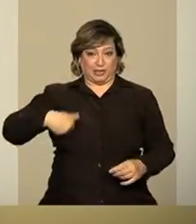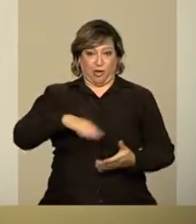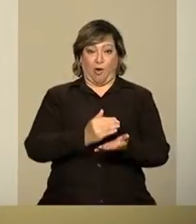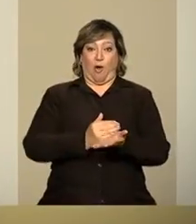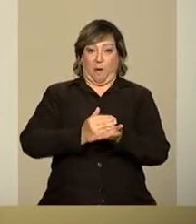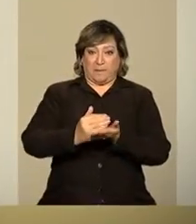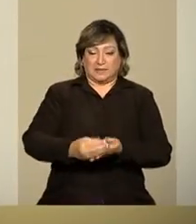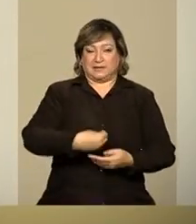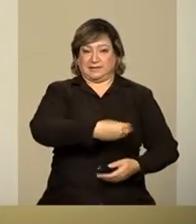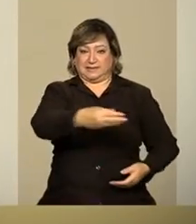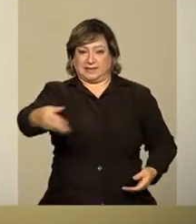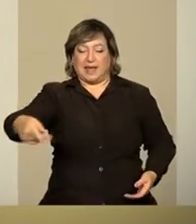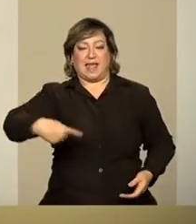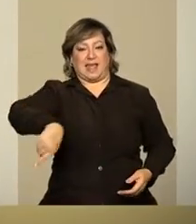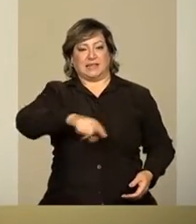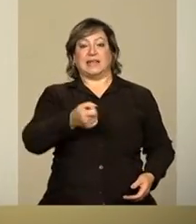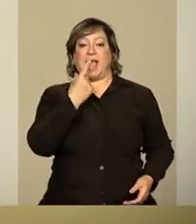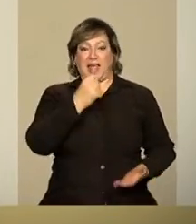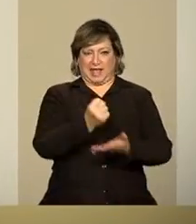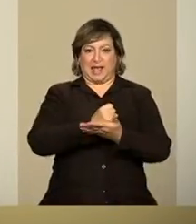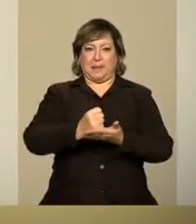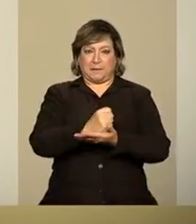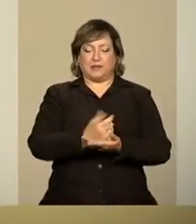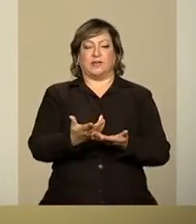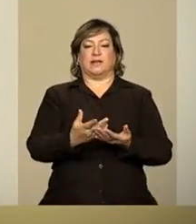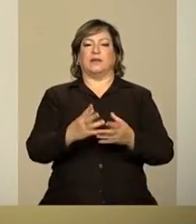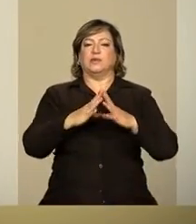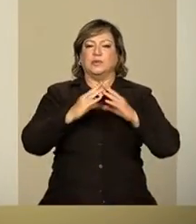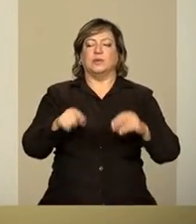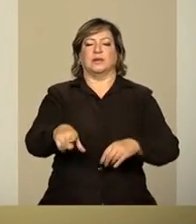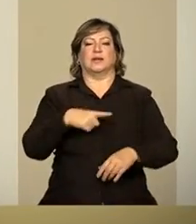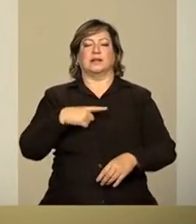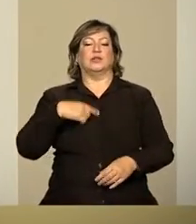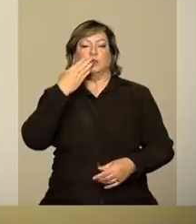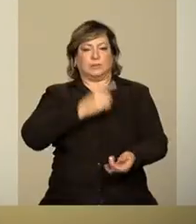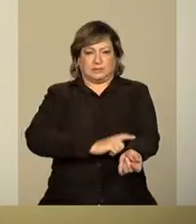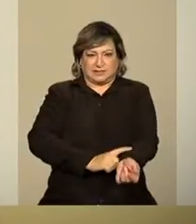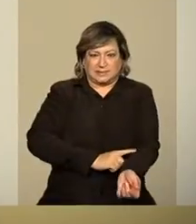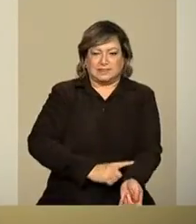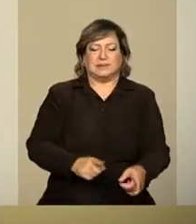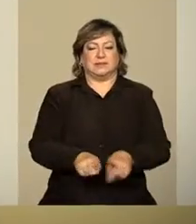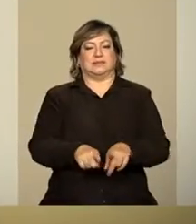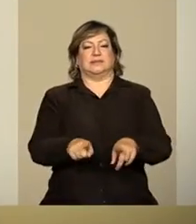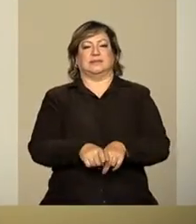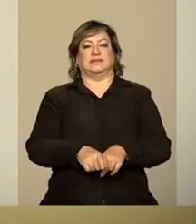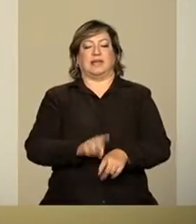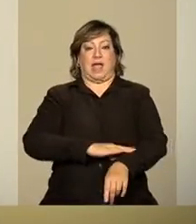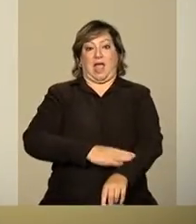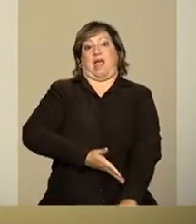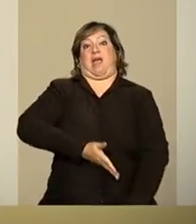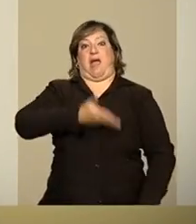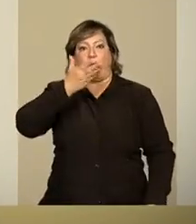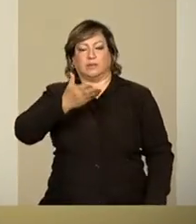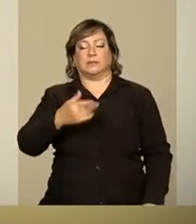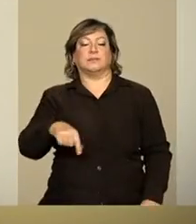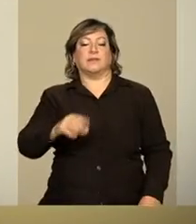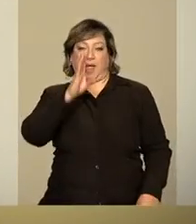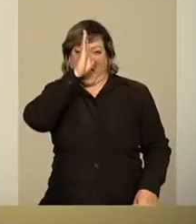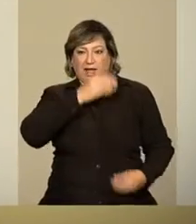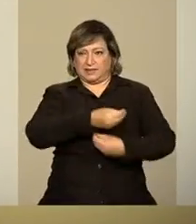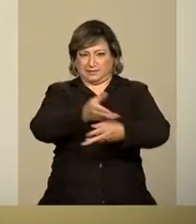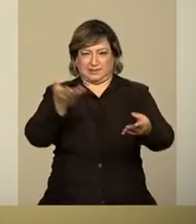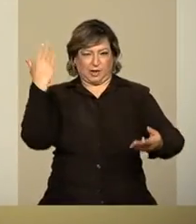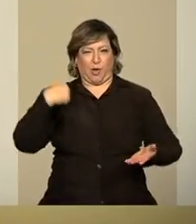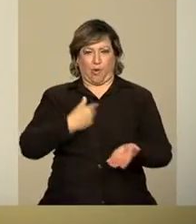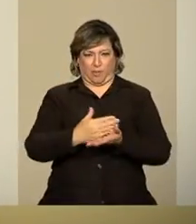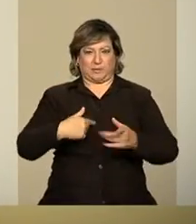nós começamos a distribuir esses remédios contra diabetes e Hipertensão gratuitamente Logo no início do meu